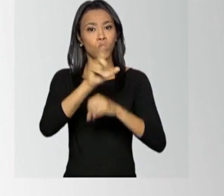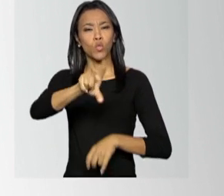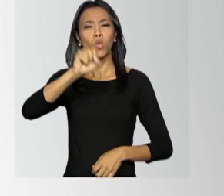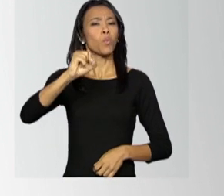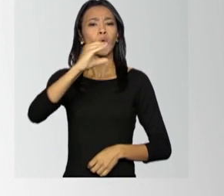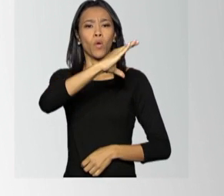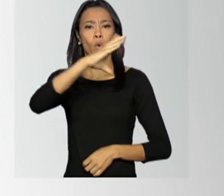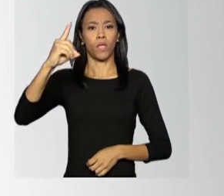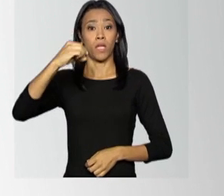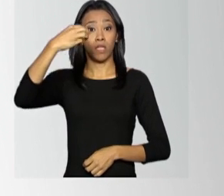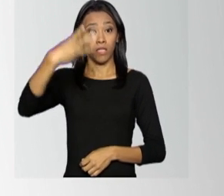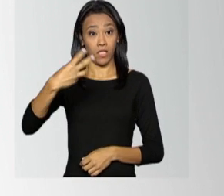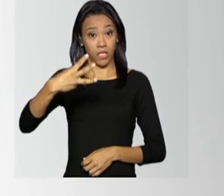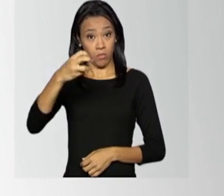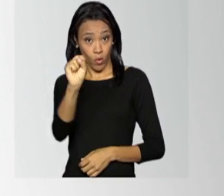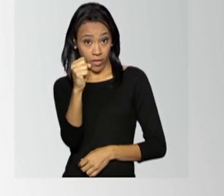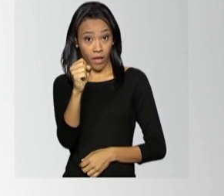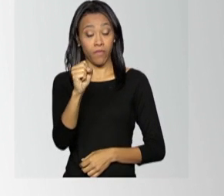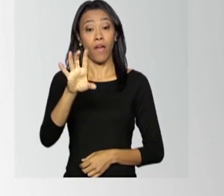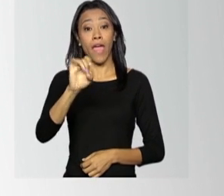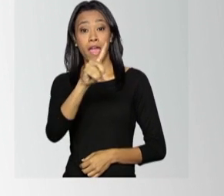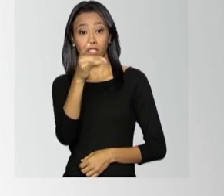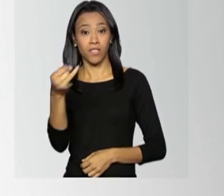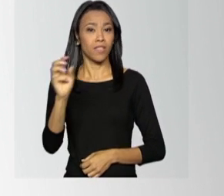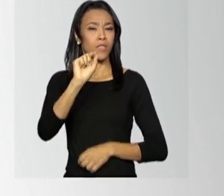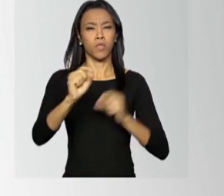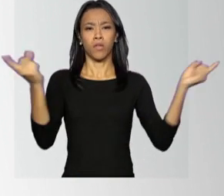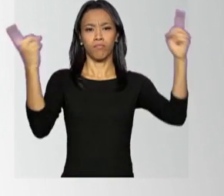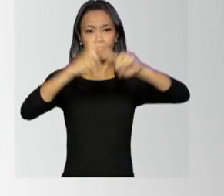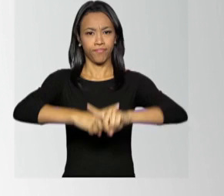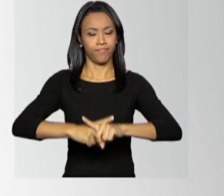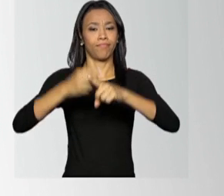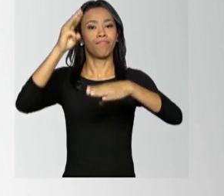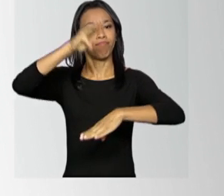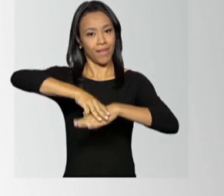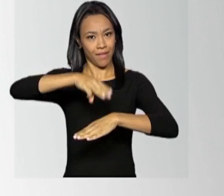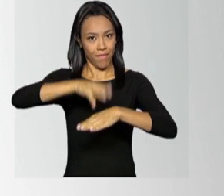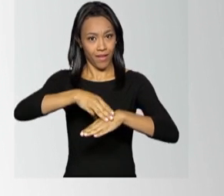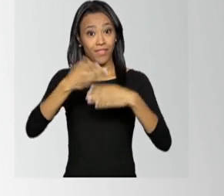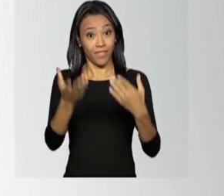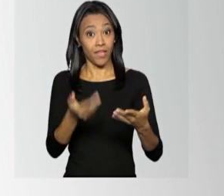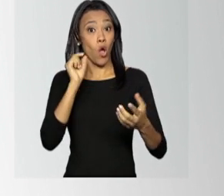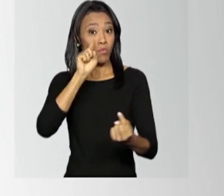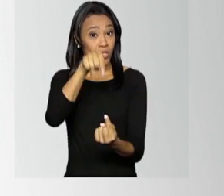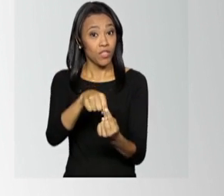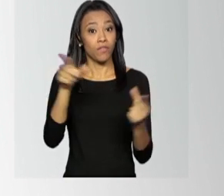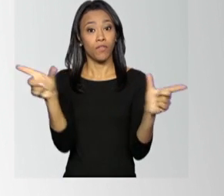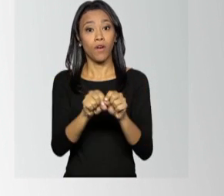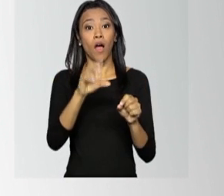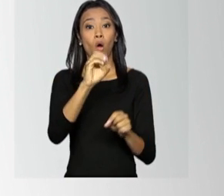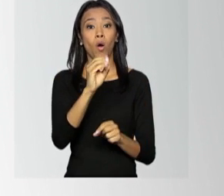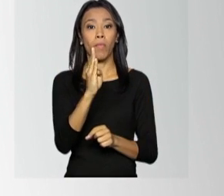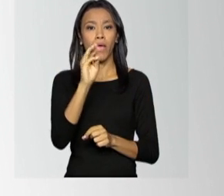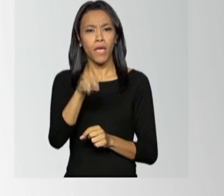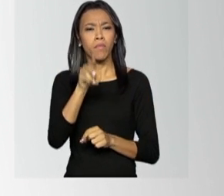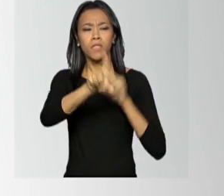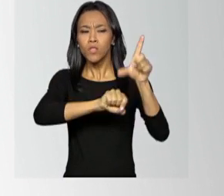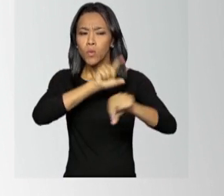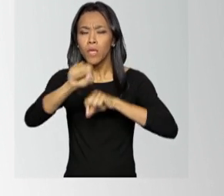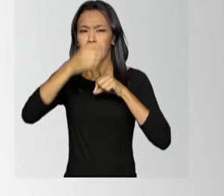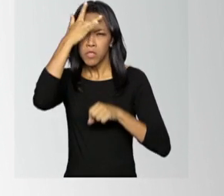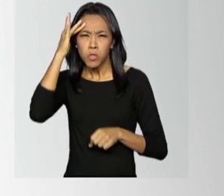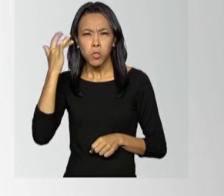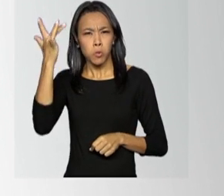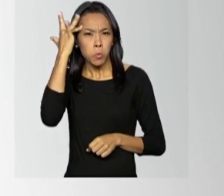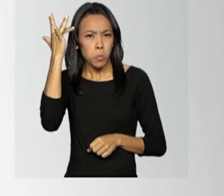a 38ª edição da Olimpíada Brasileira de Matemática. A OBM busca encontrar talentos e contribuir para a melhoria do ensino